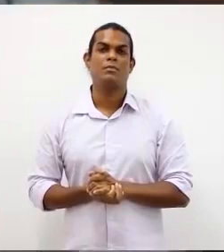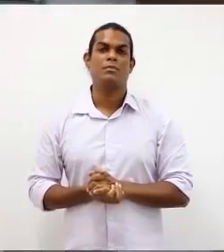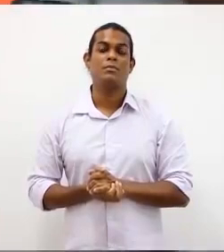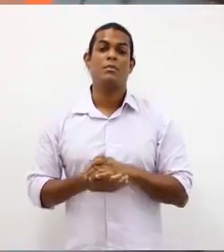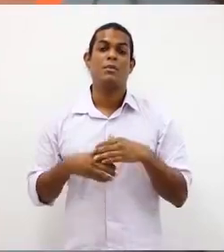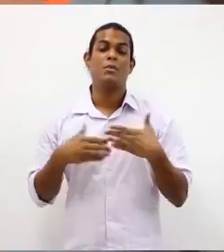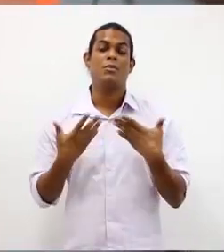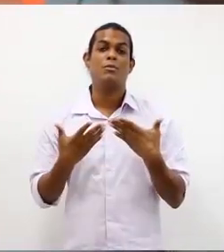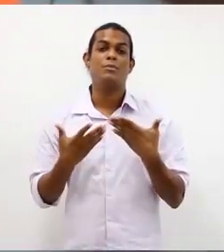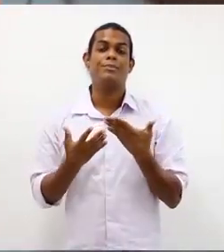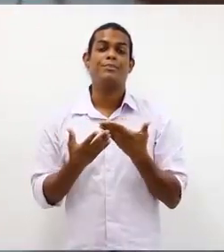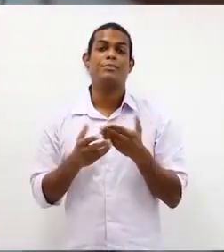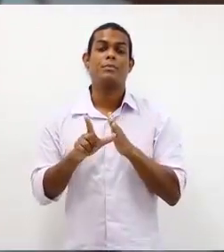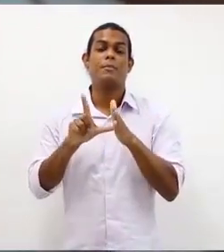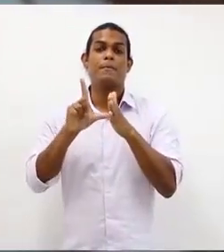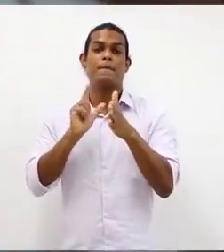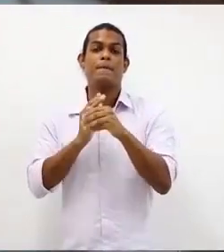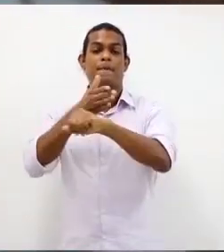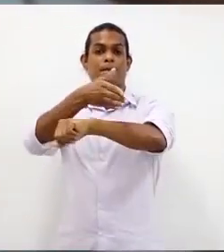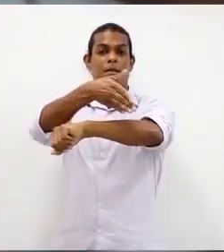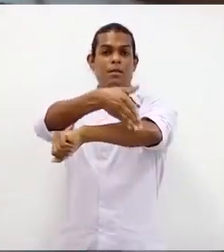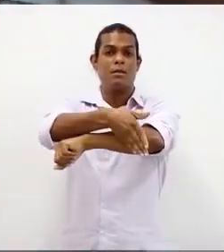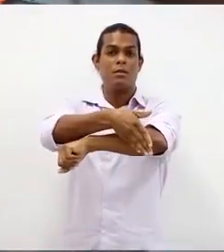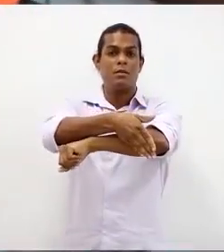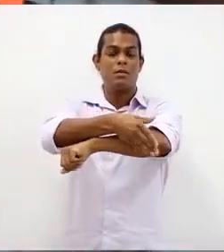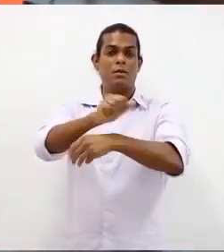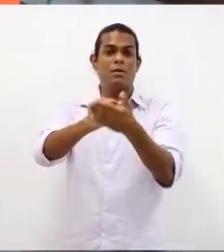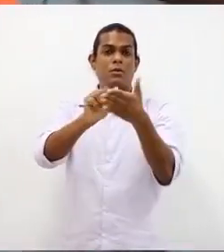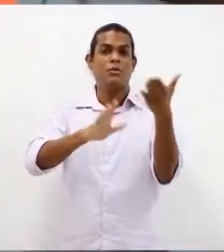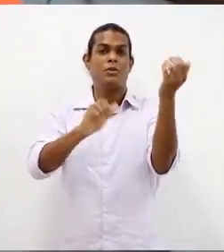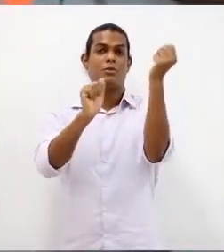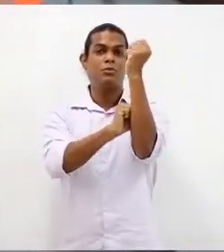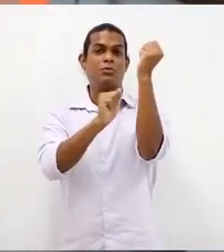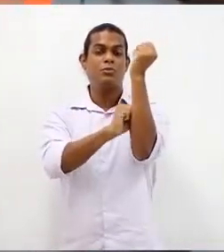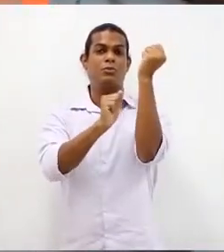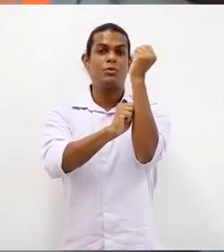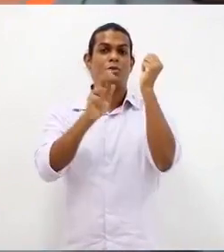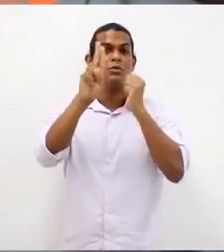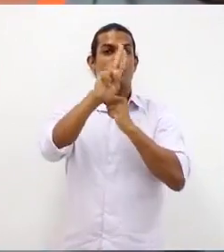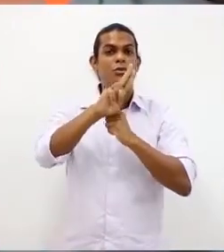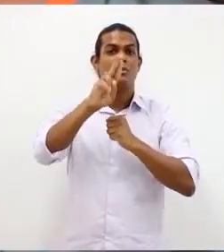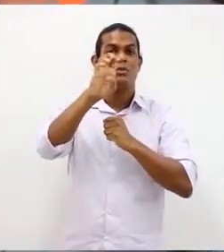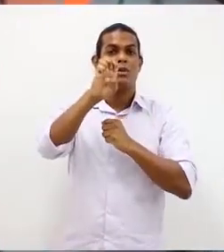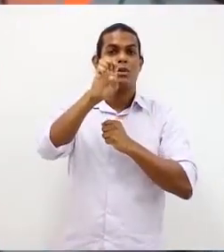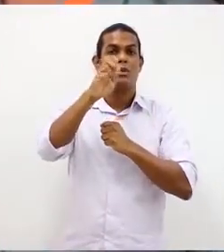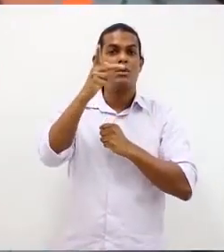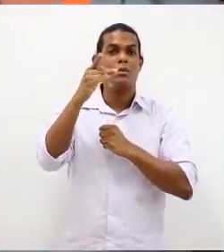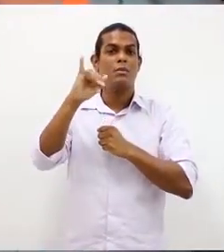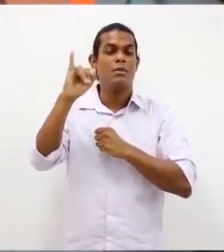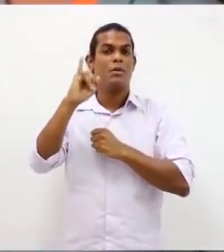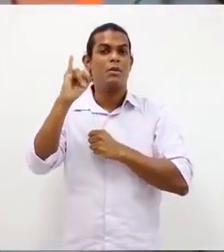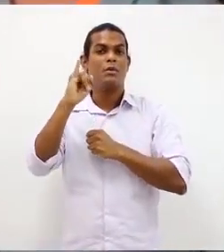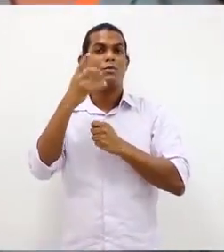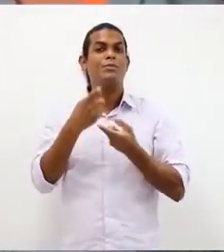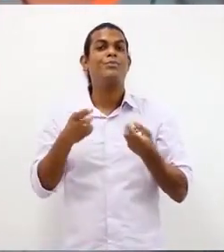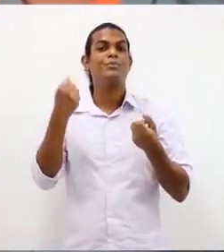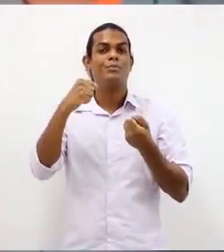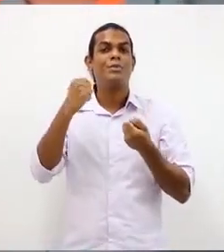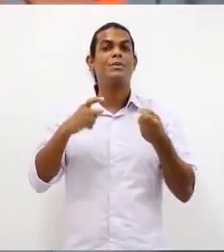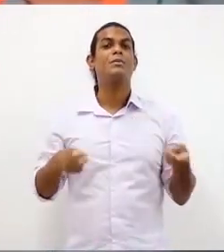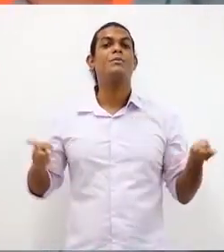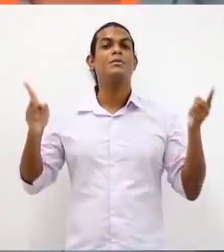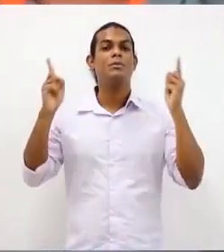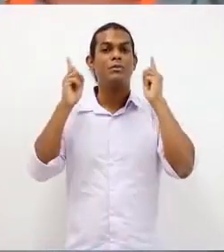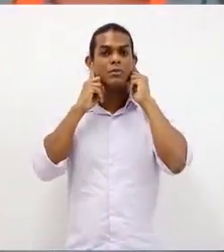Bom, antes de nós entrarmos no setor carpintaria, eu estou aqui protegido com um protetor auricular tipo plug, e o nosso professor aqui vai usar